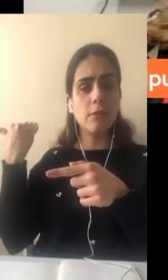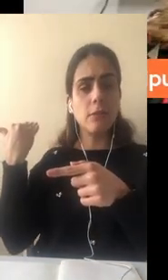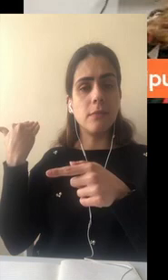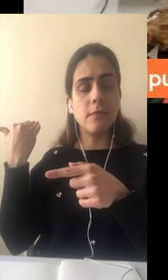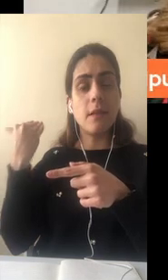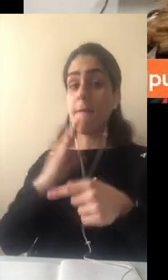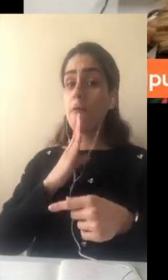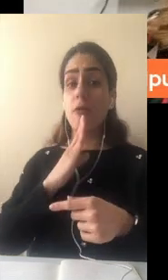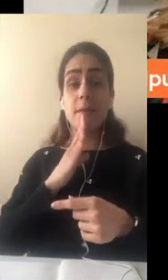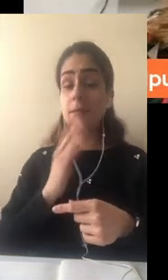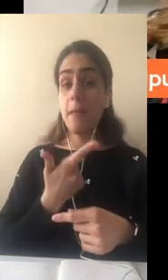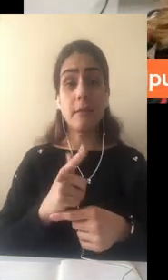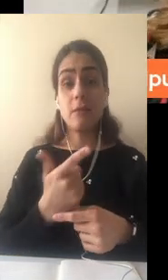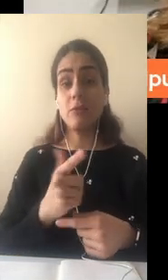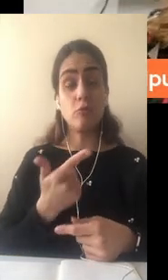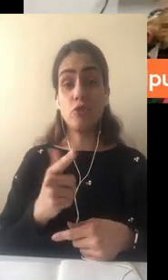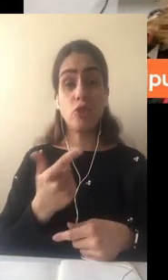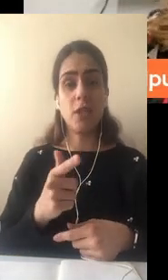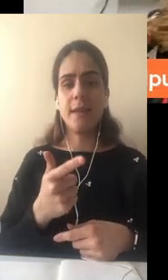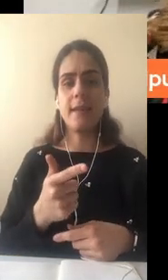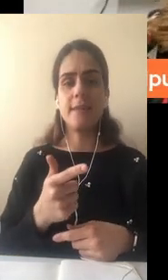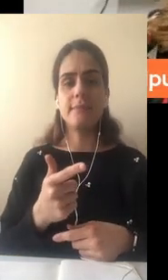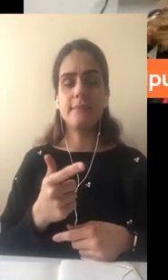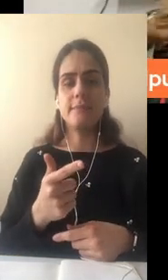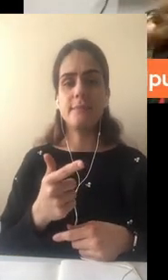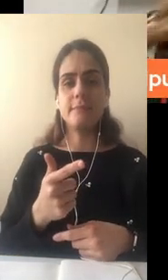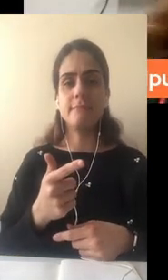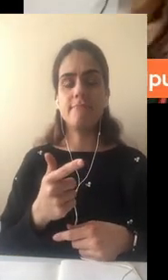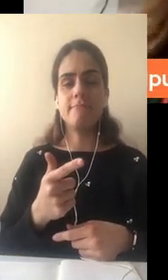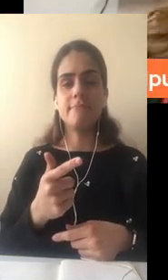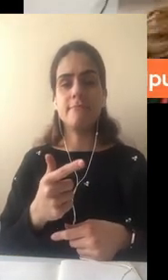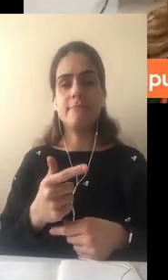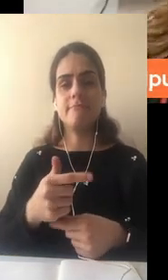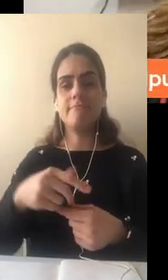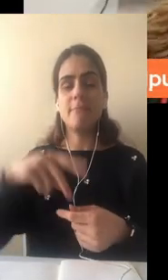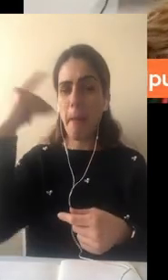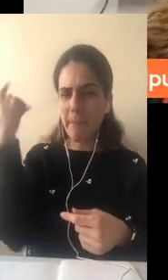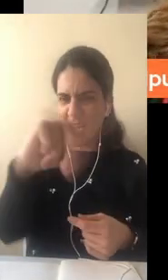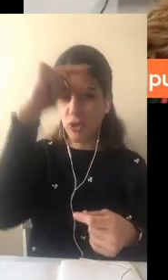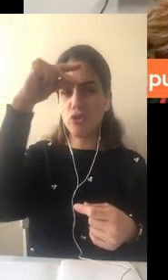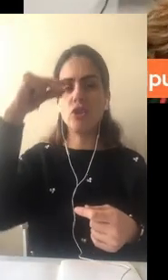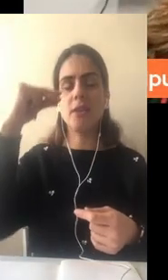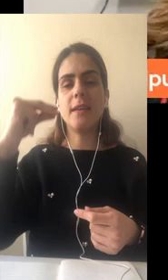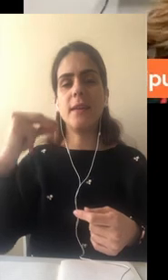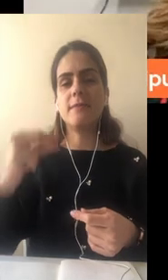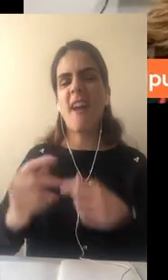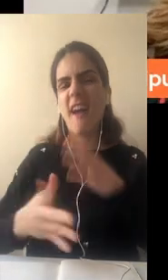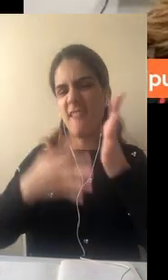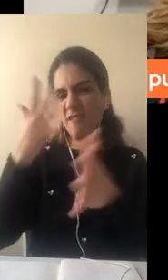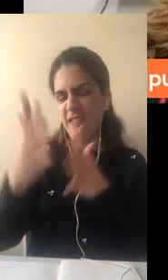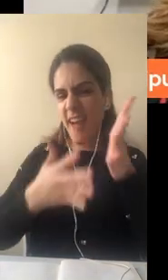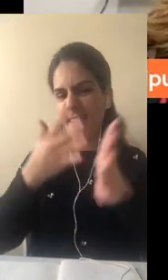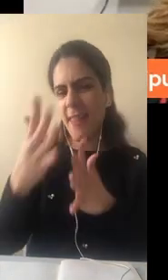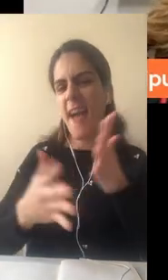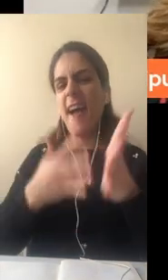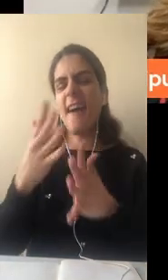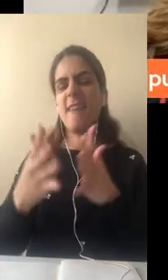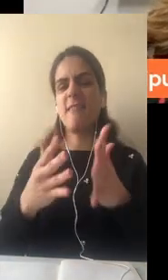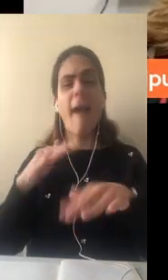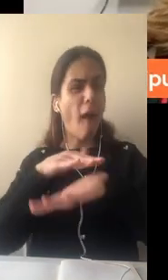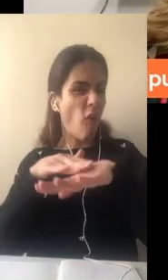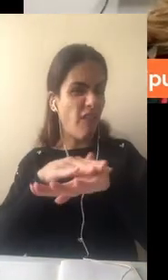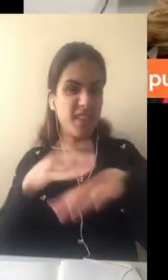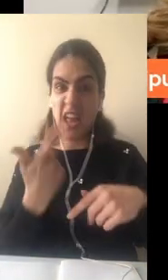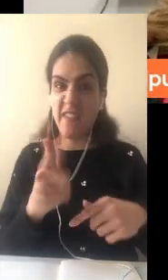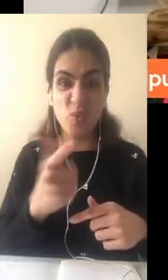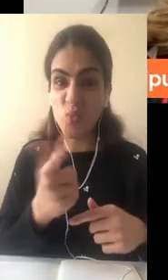vezes ignorante, bruta, chucra, que batia, era grossa, não dava